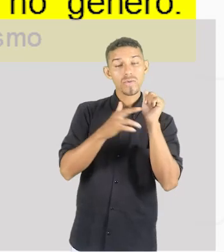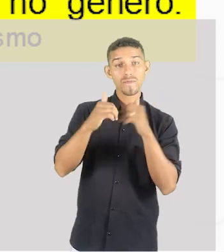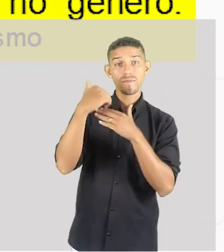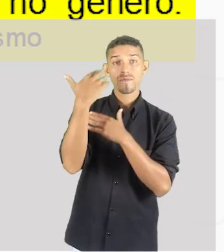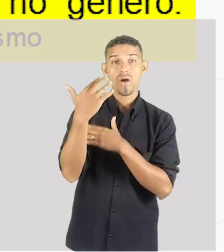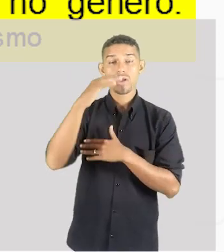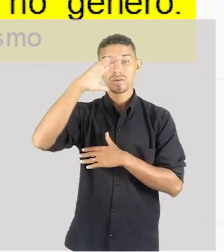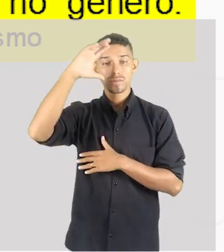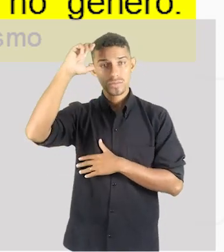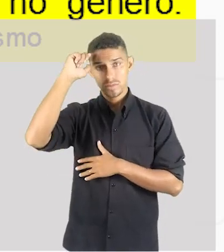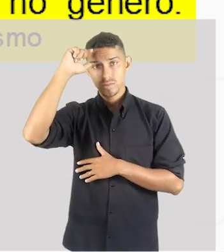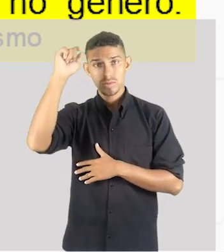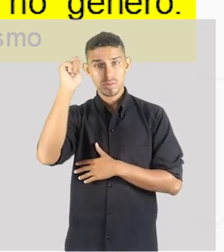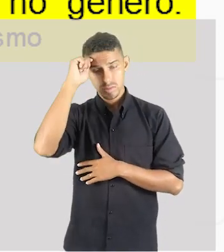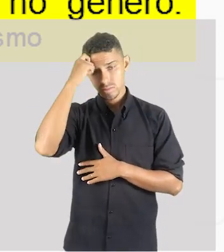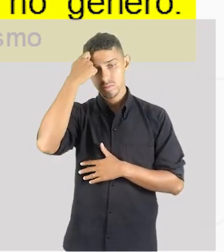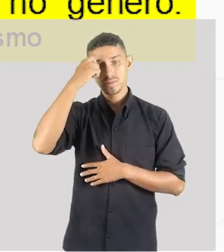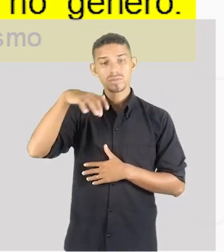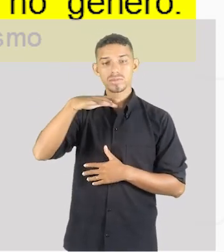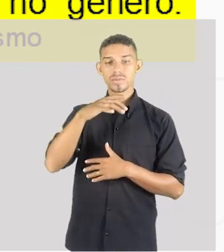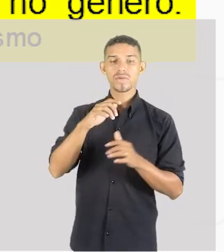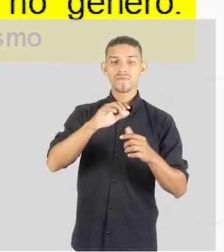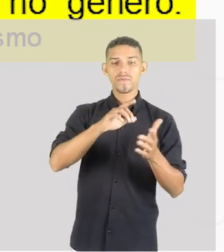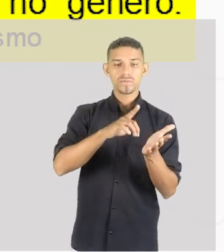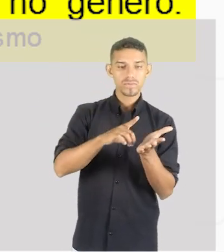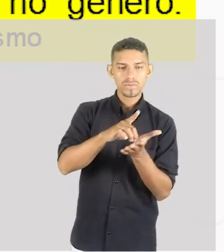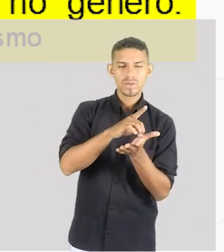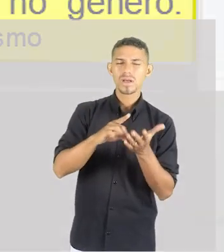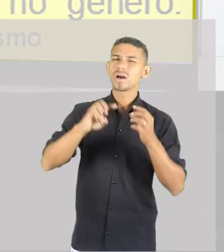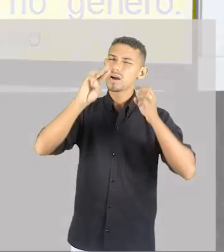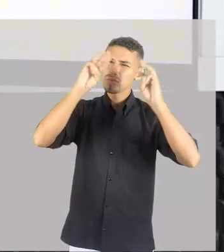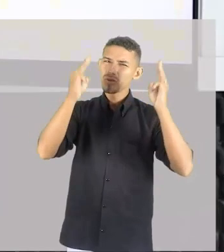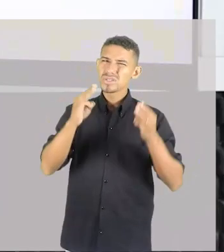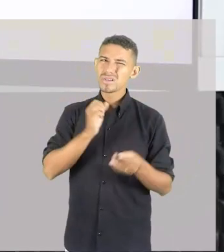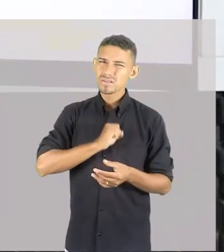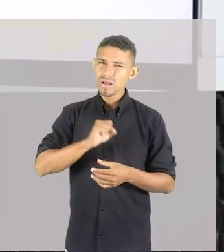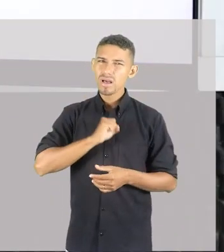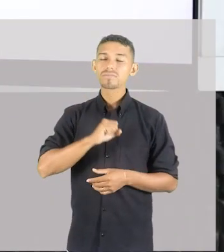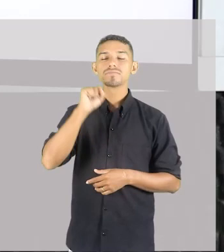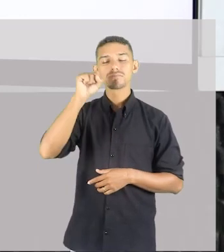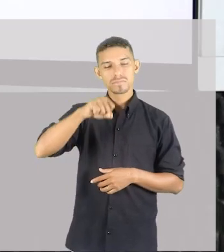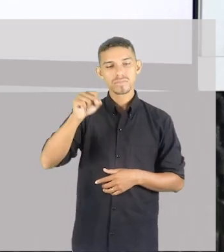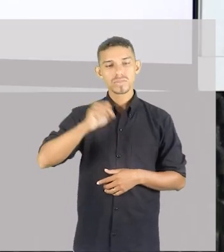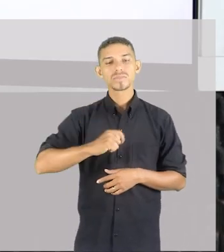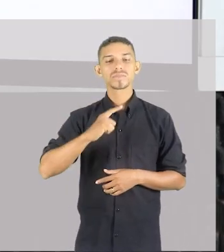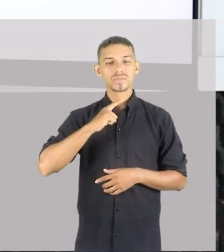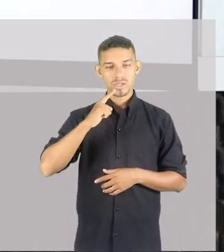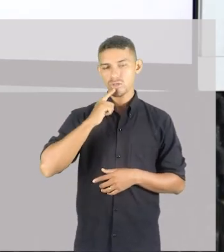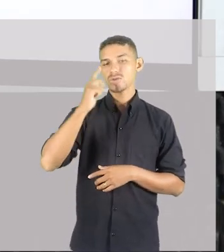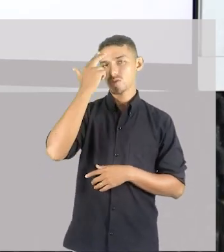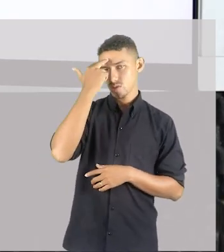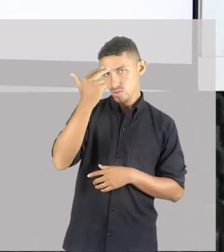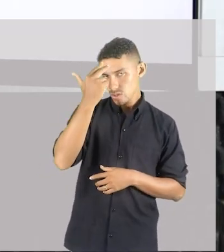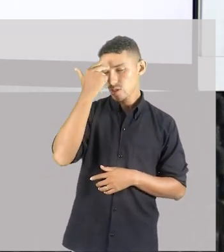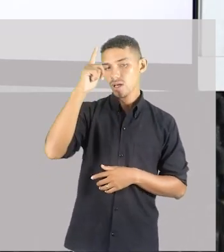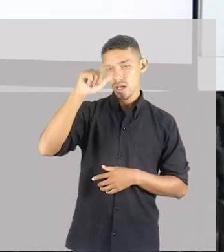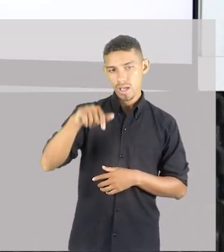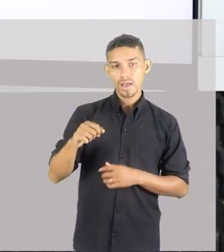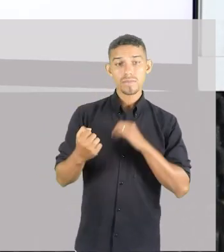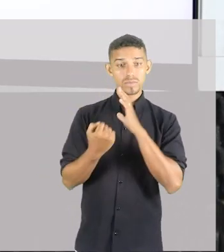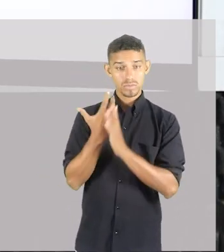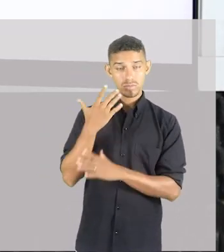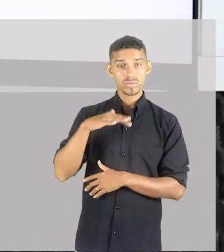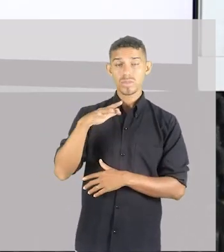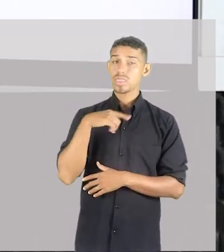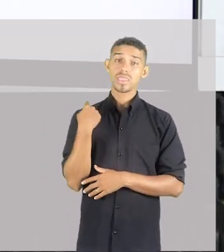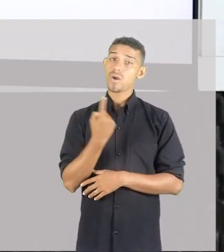Jamaica. Discos de vinil, gravação e vídeo de fotografia. Professor, Museu do Reggae? Sim, o reggae já tem história porque o reggae